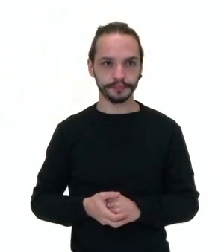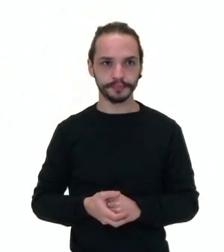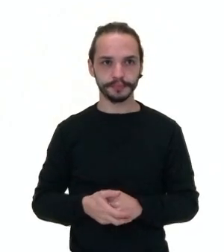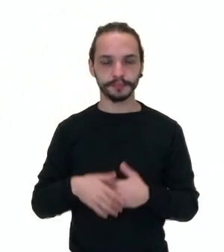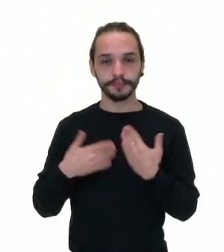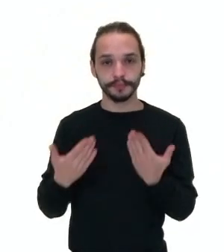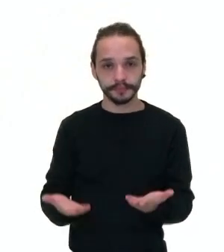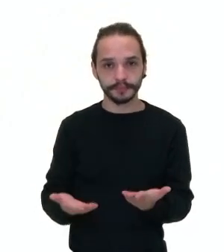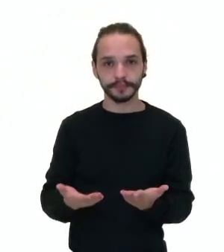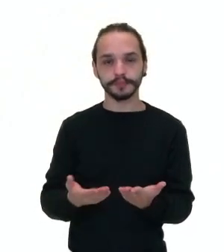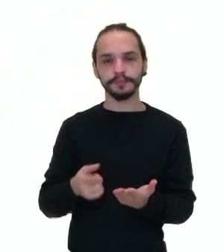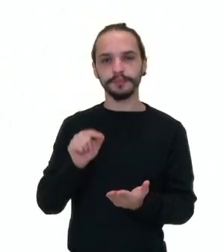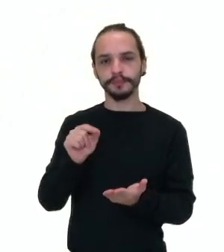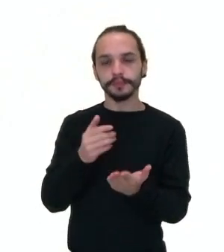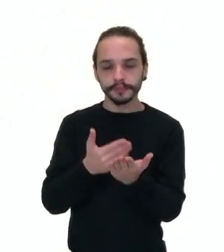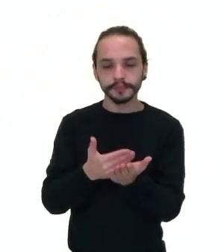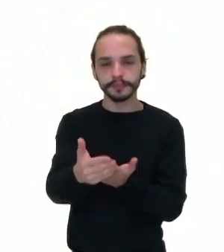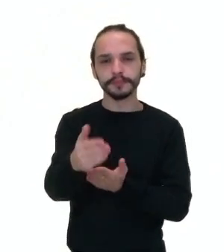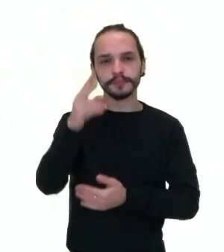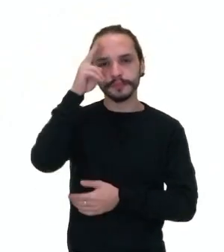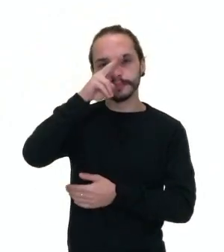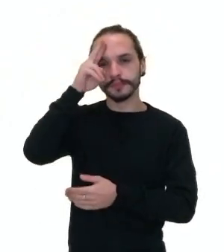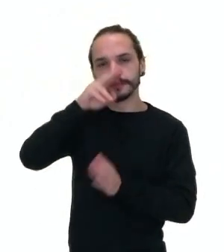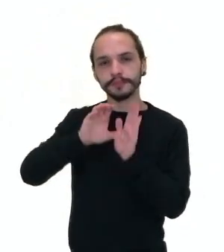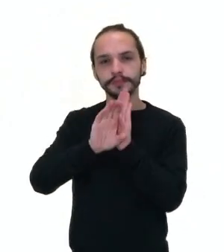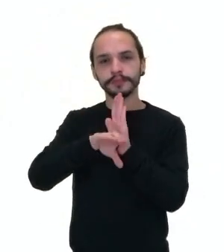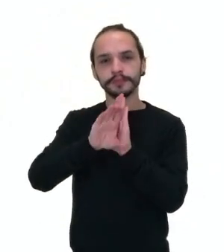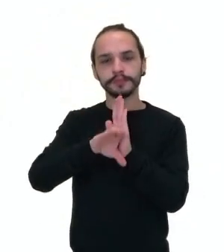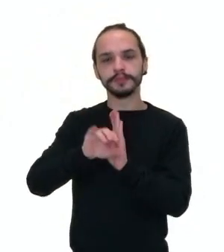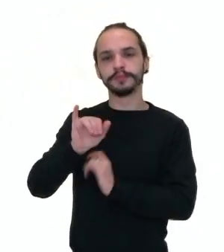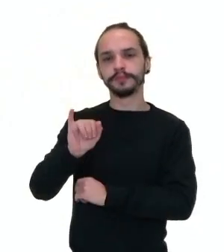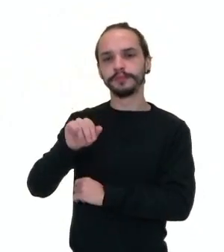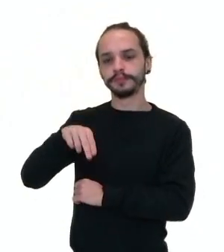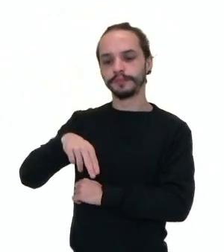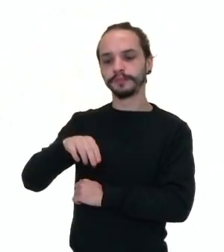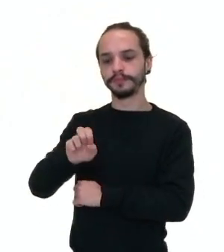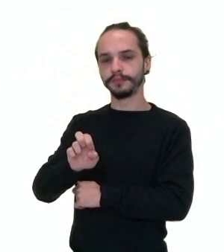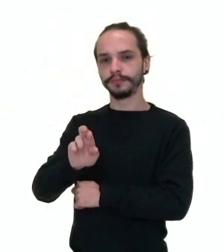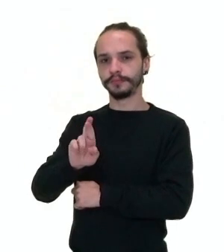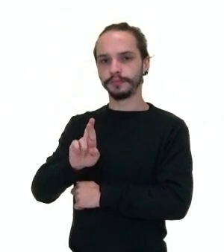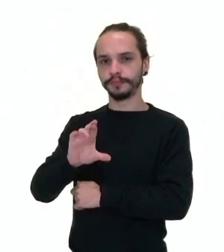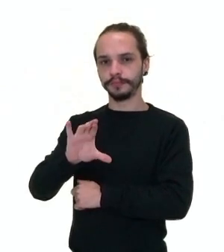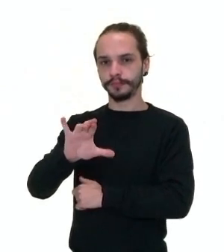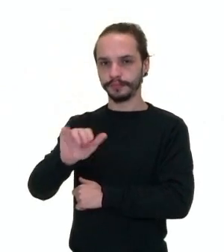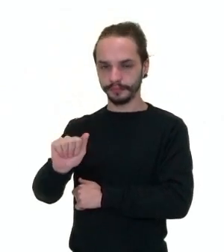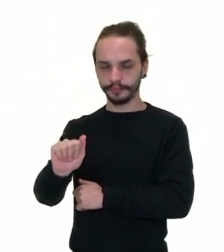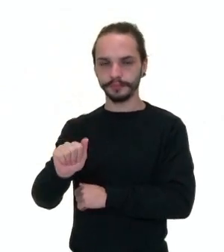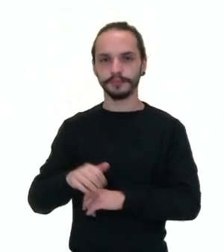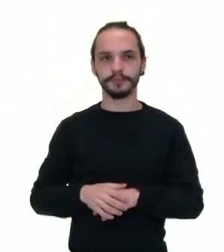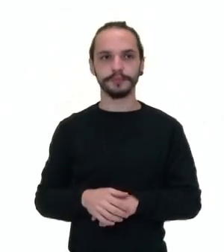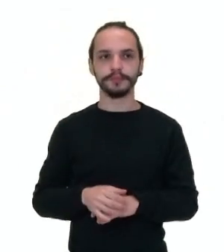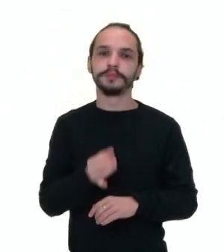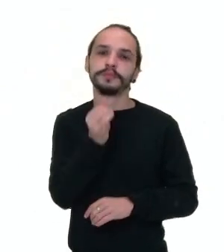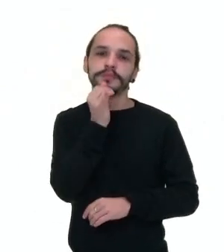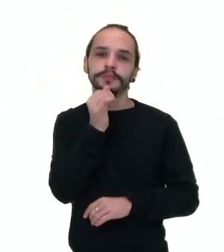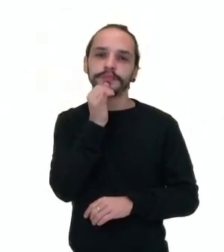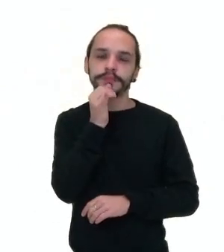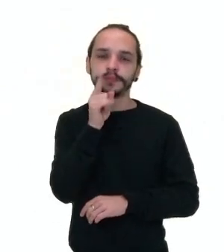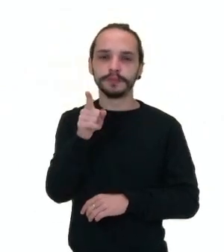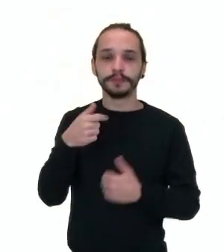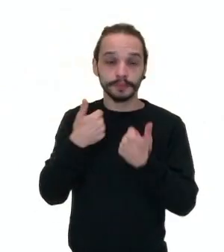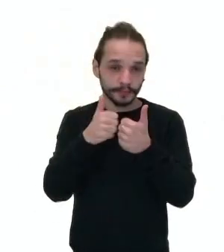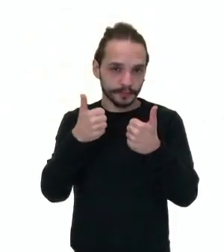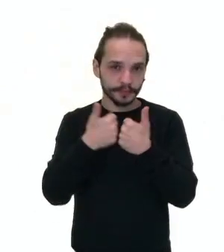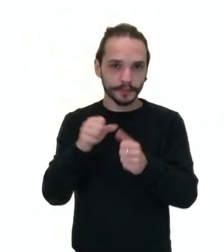poder começar essa história aqui, nós vamos ter que lembrar do conceito de inércia, né? Relembrando a situação do passageiro dentro do ônibus, que a gente viu em